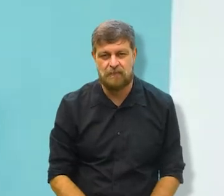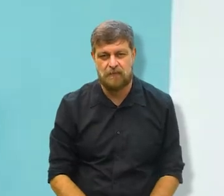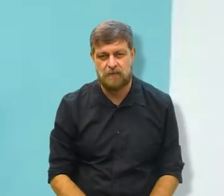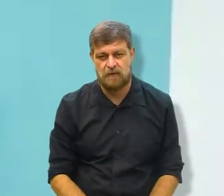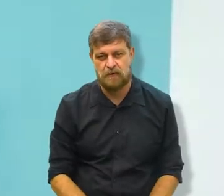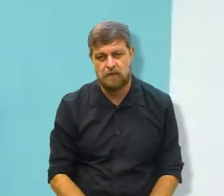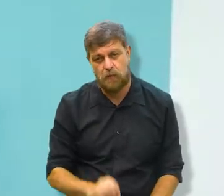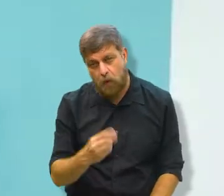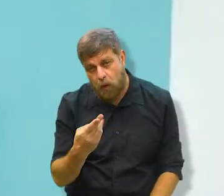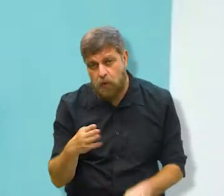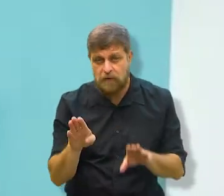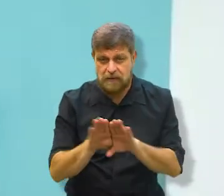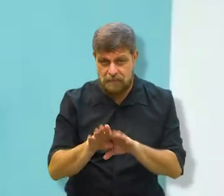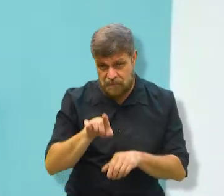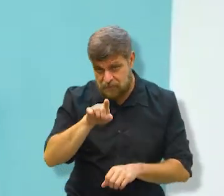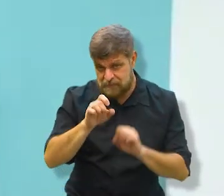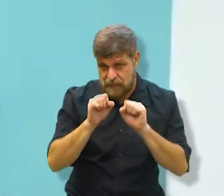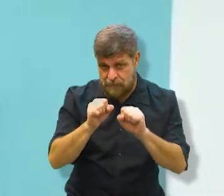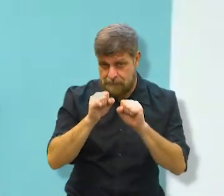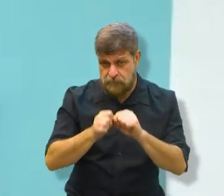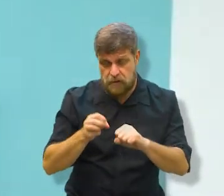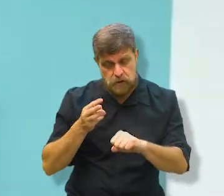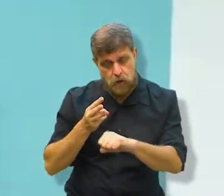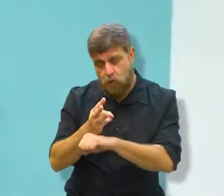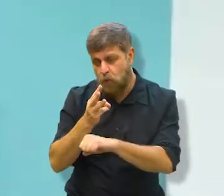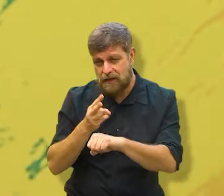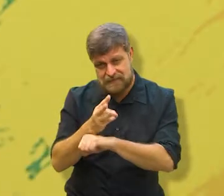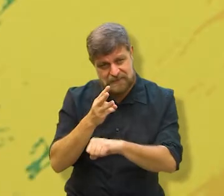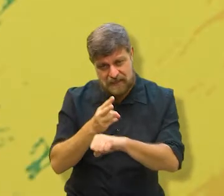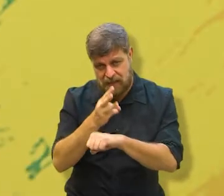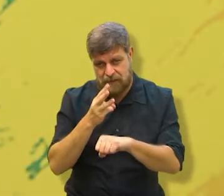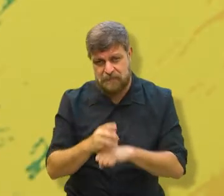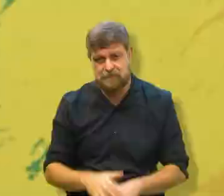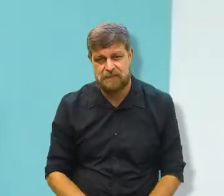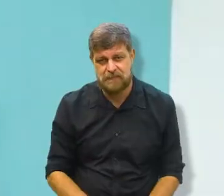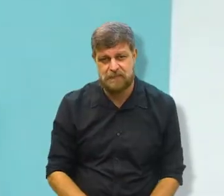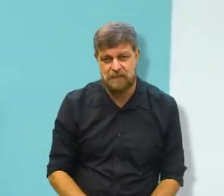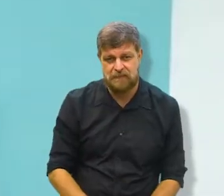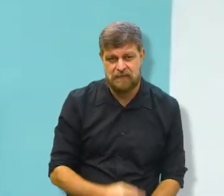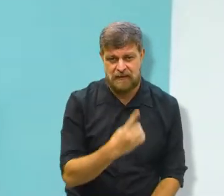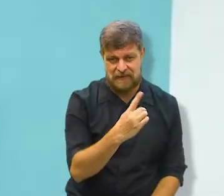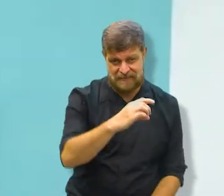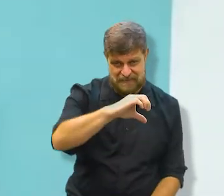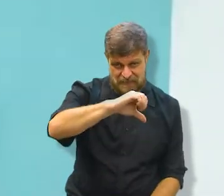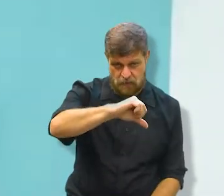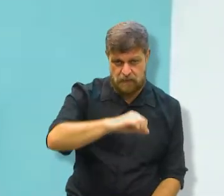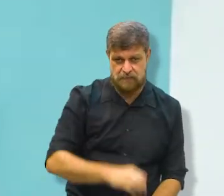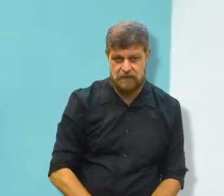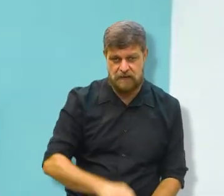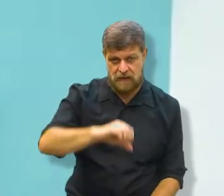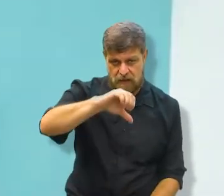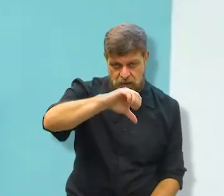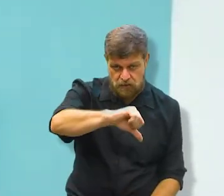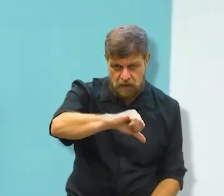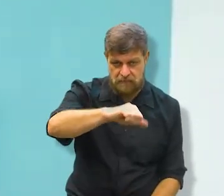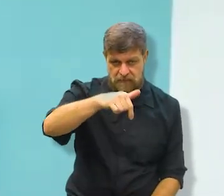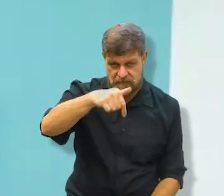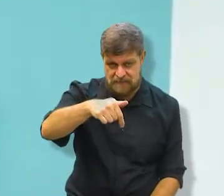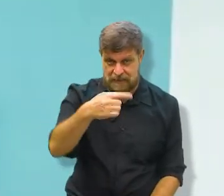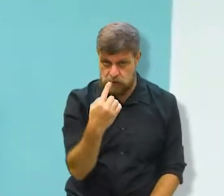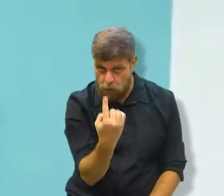www.livrearte.com.br. Ou você pode mandar um WhatsApp para a gente também, que é o 19